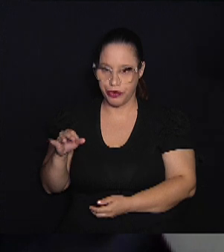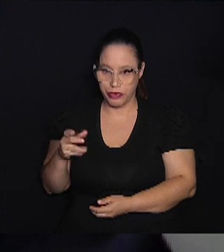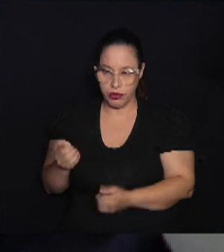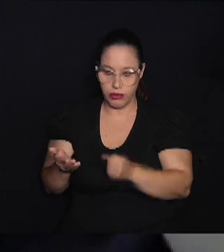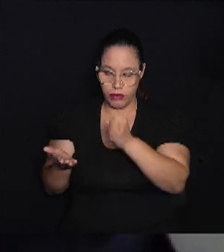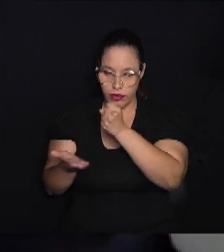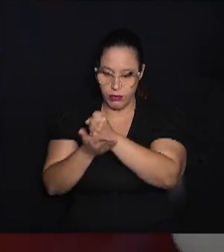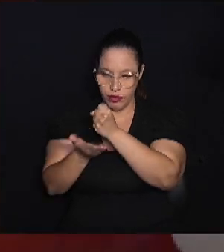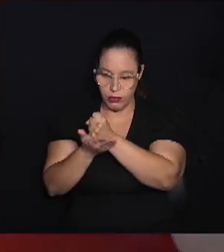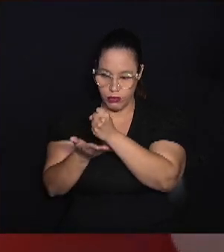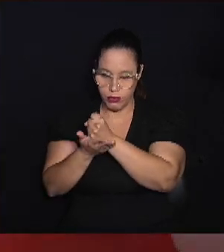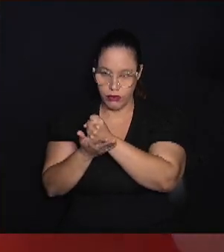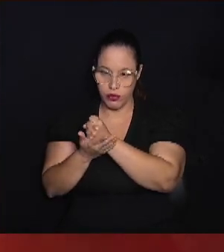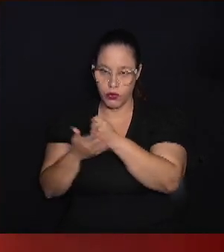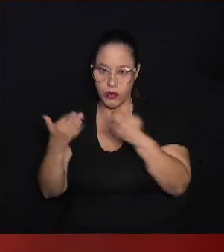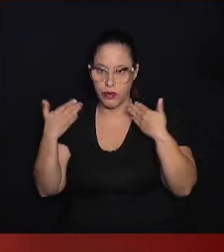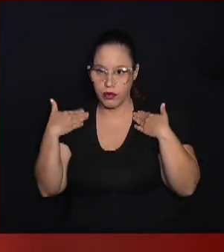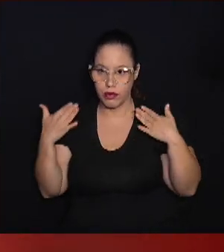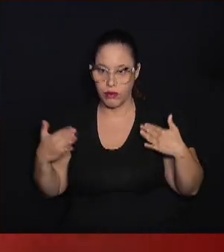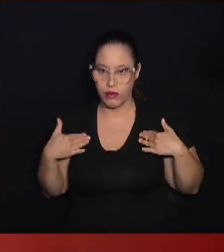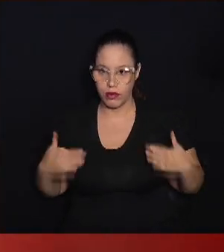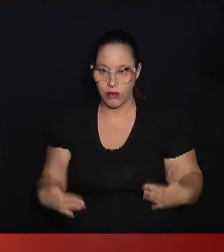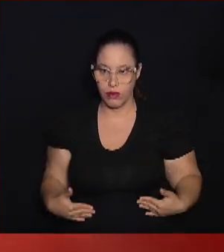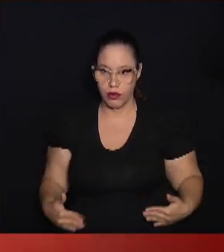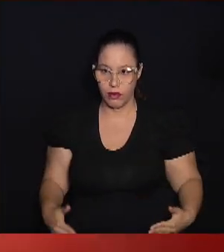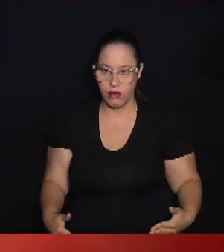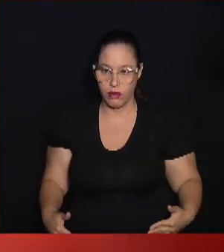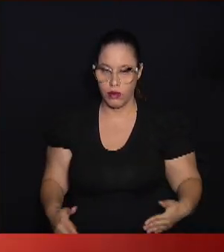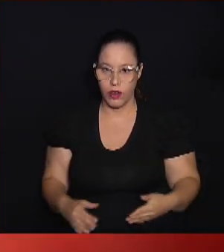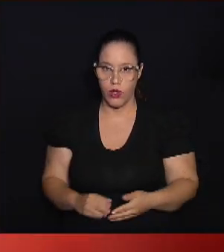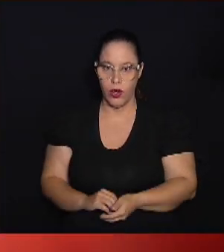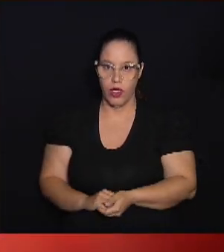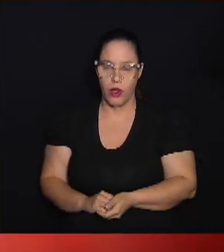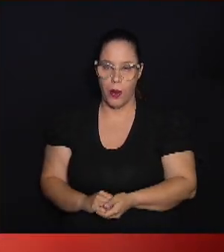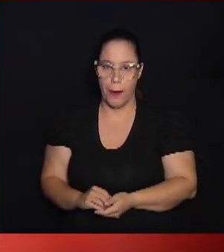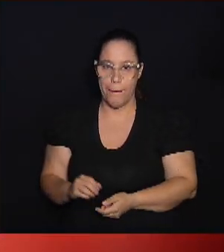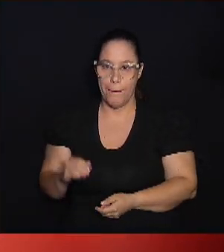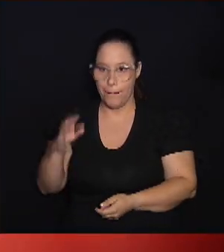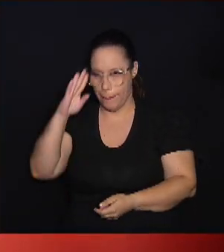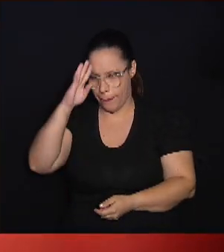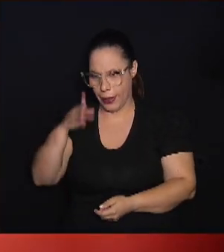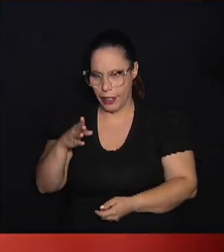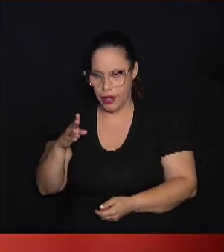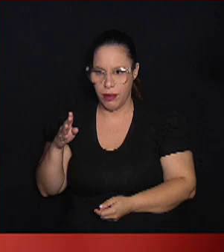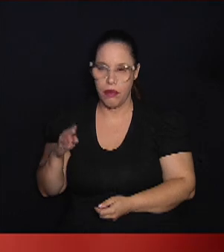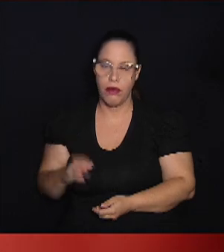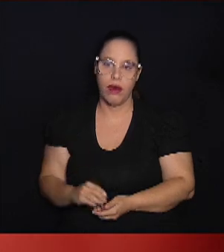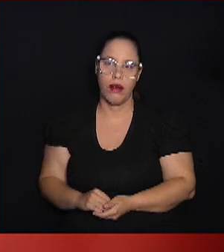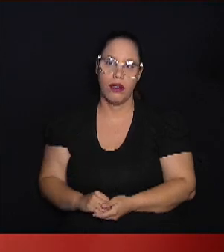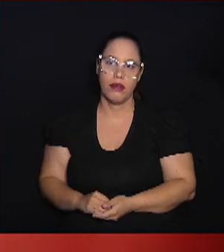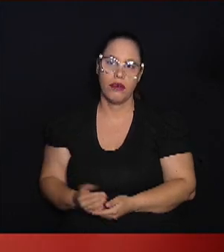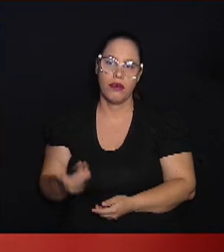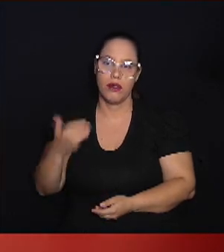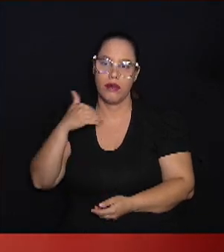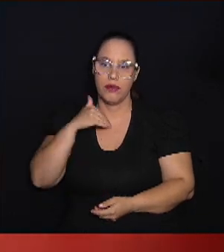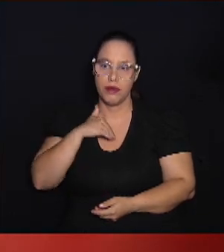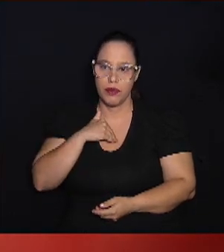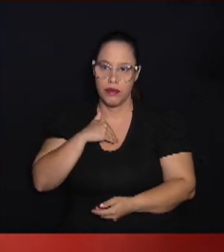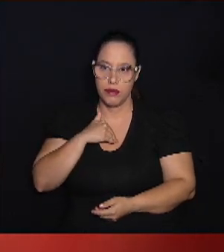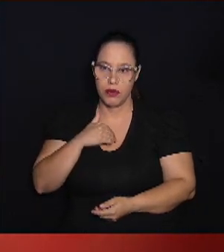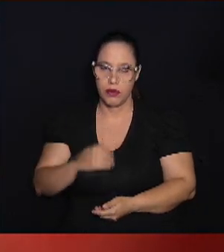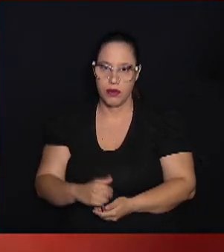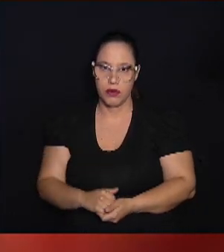básico do corpo humano, que é o principal combustível do organismo. E internamente o corpo